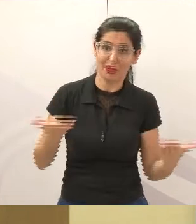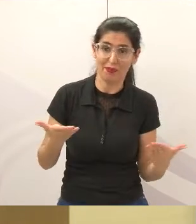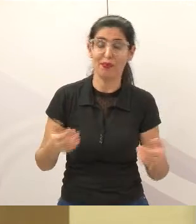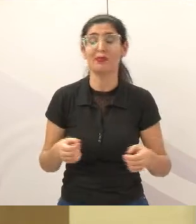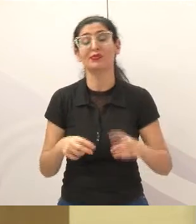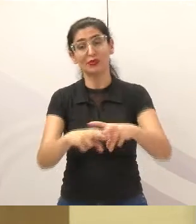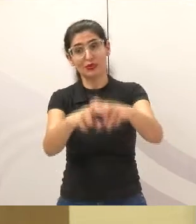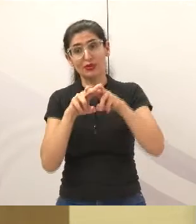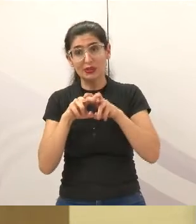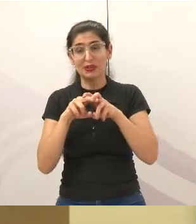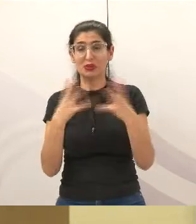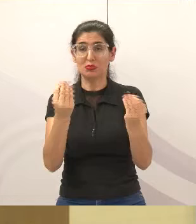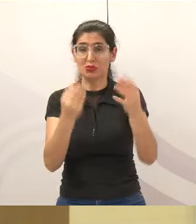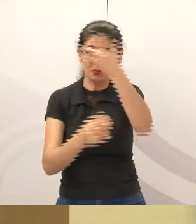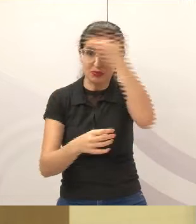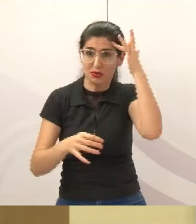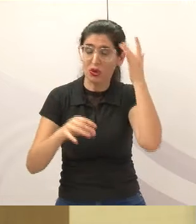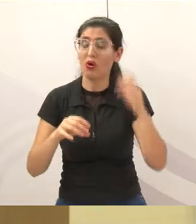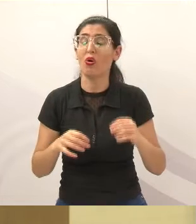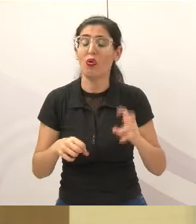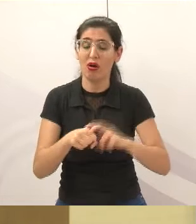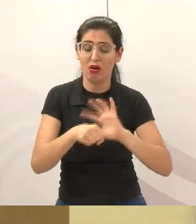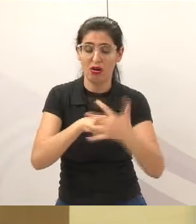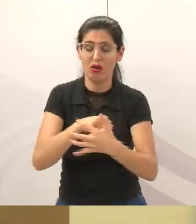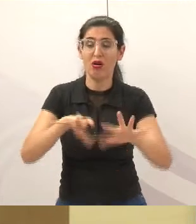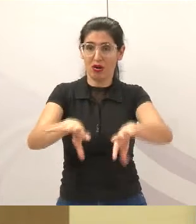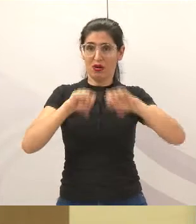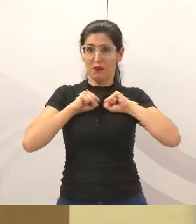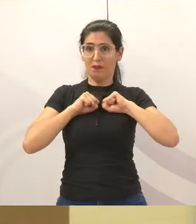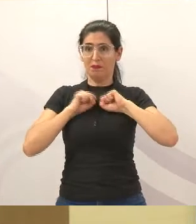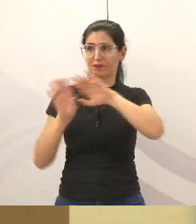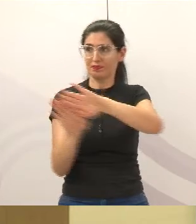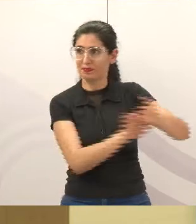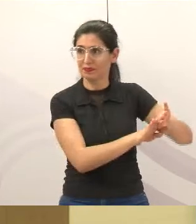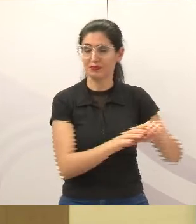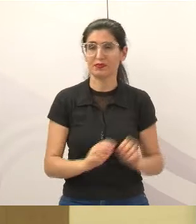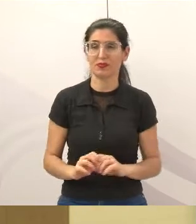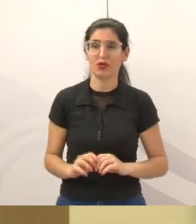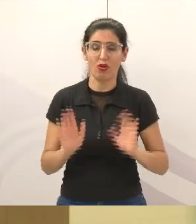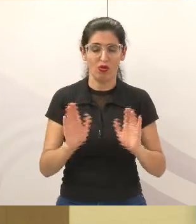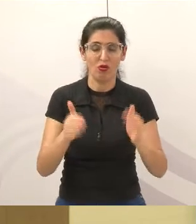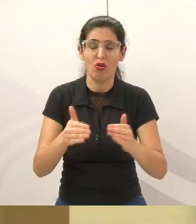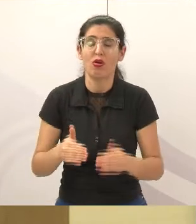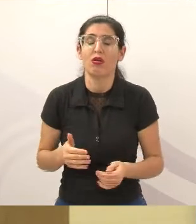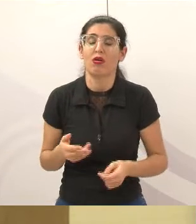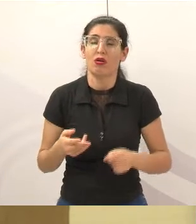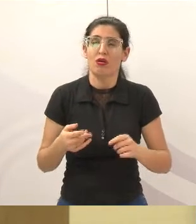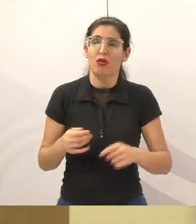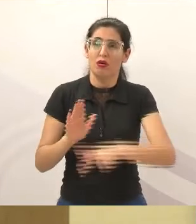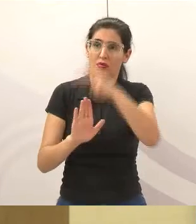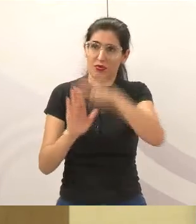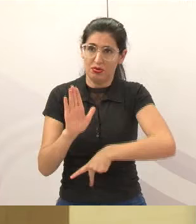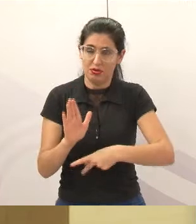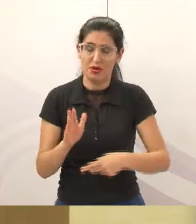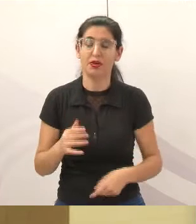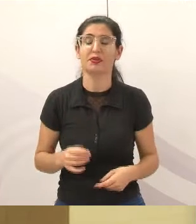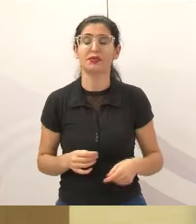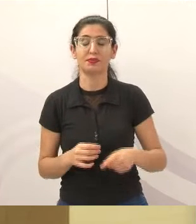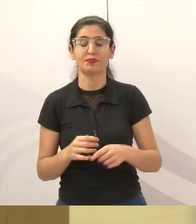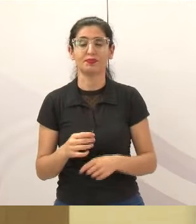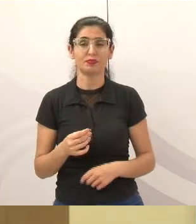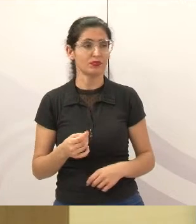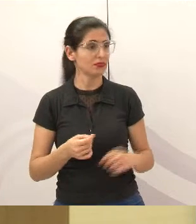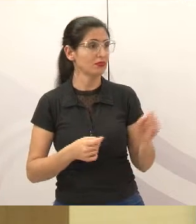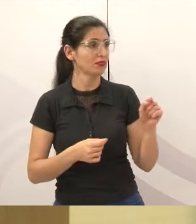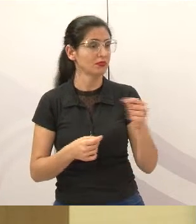vírus e contaminar as pessoas. A respeito do projeto apresentado por 3 nobres vereadores, o que eu tenho para falar?